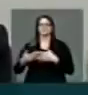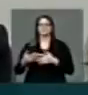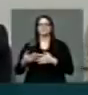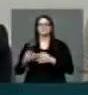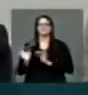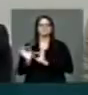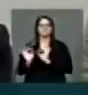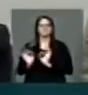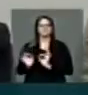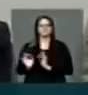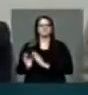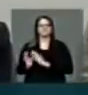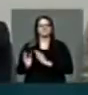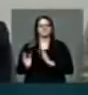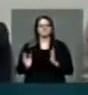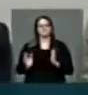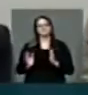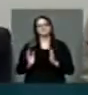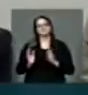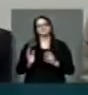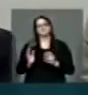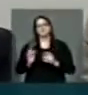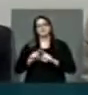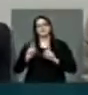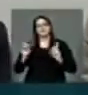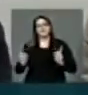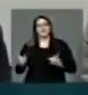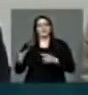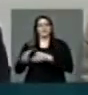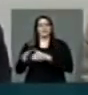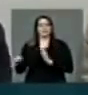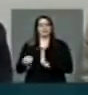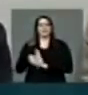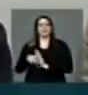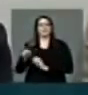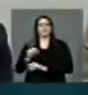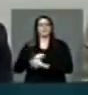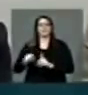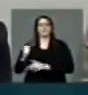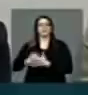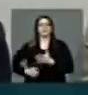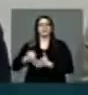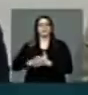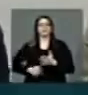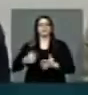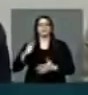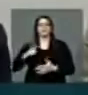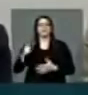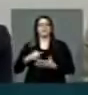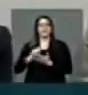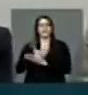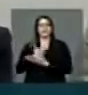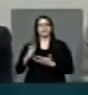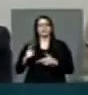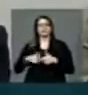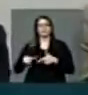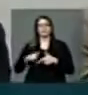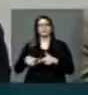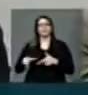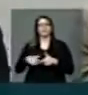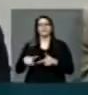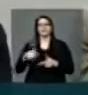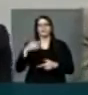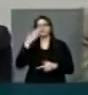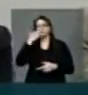também as mulheres transgênero. Mas, como todo movimento social, o movimento das prostitutas tem suas contradições internas. Todo movimento tem,